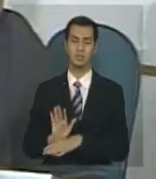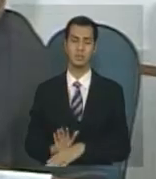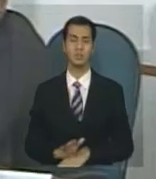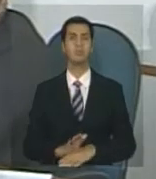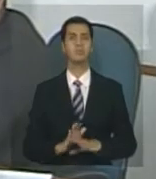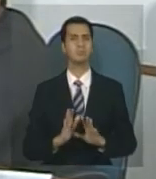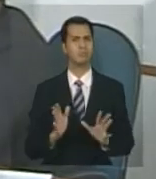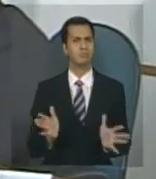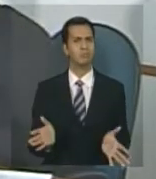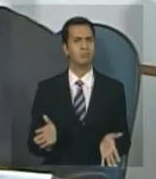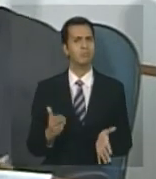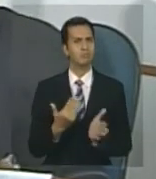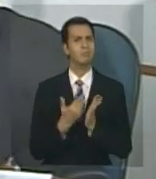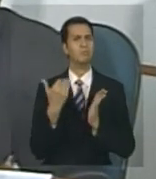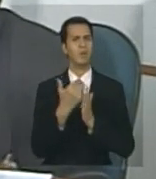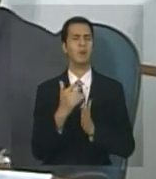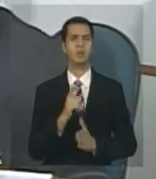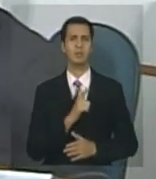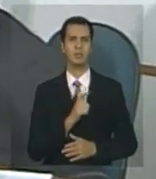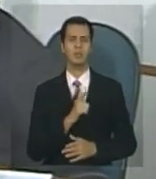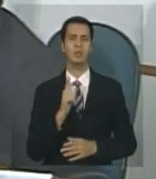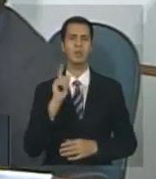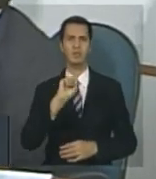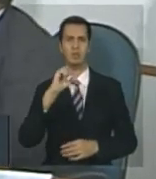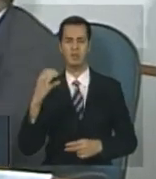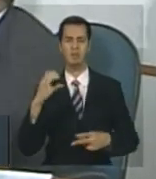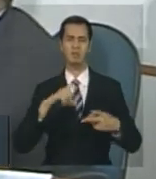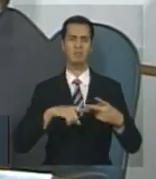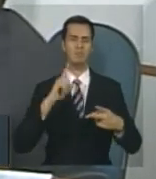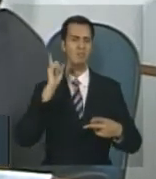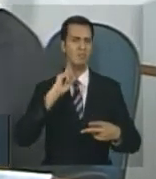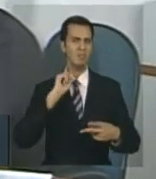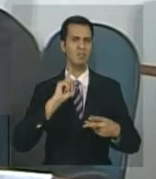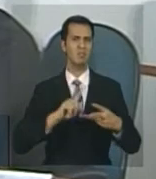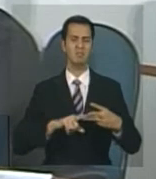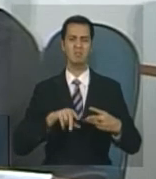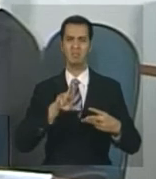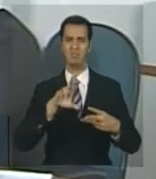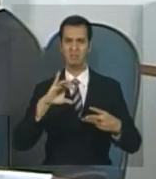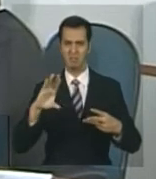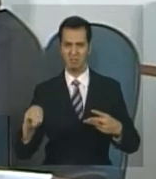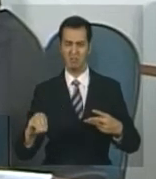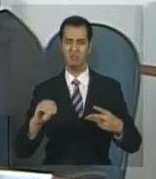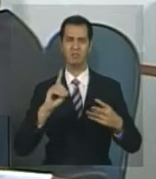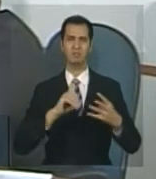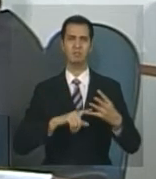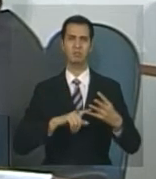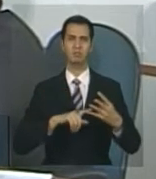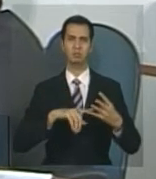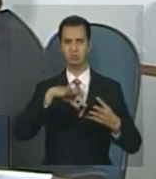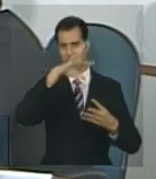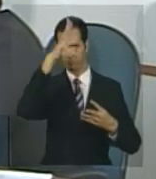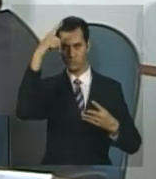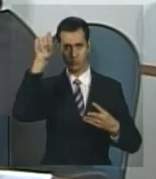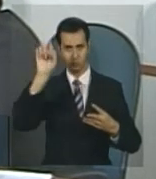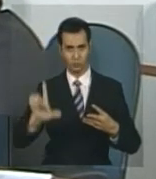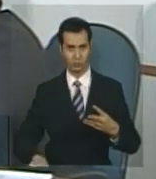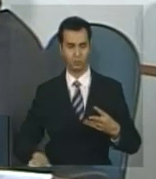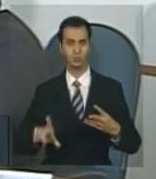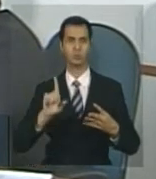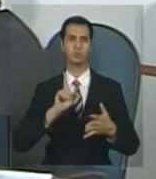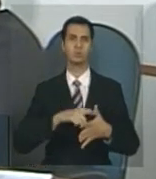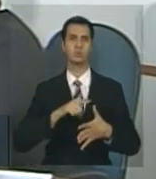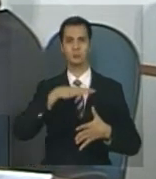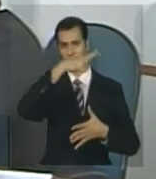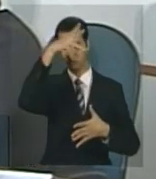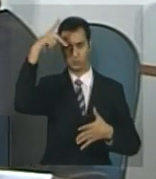Santa Catarina, com Minas Gerais, com Rio de Janeiro, com diversos estados da federação, com Mato Grosso do Sul, com